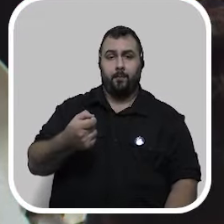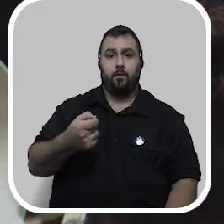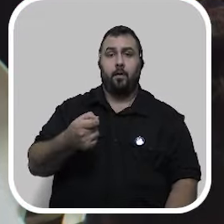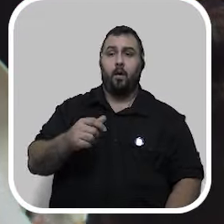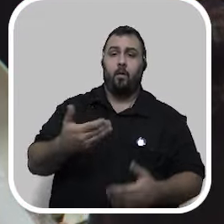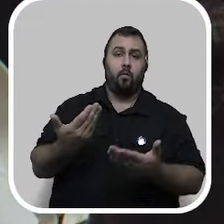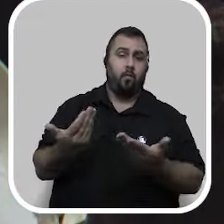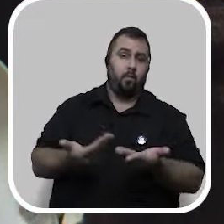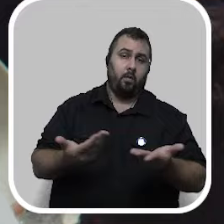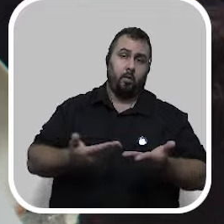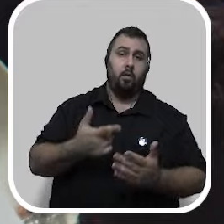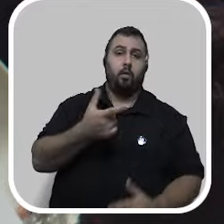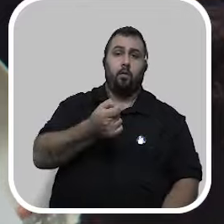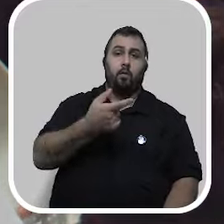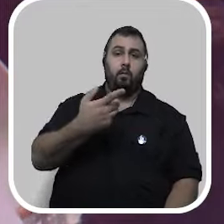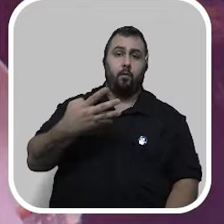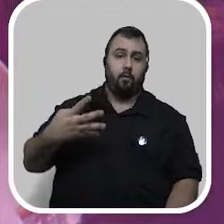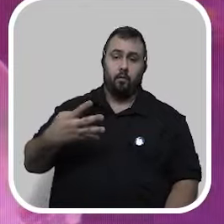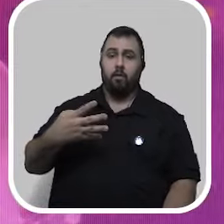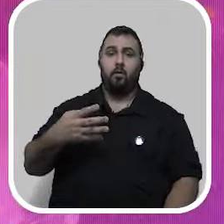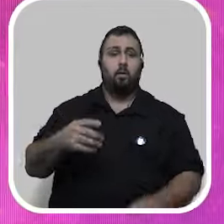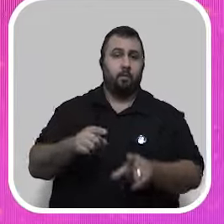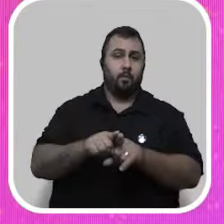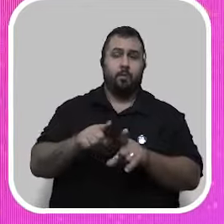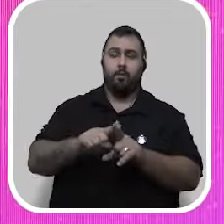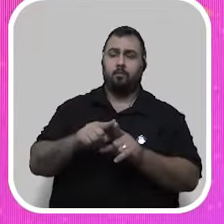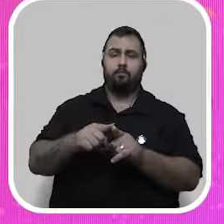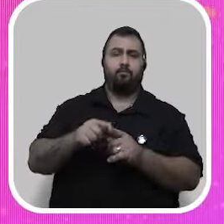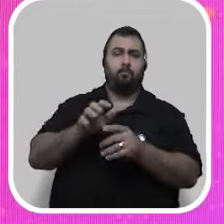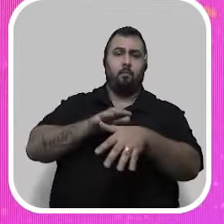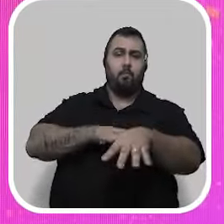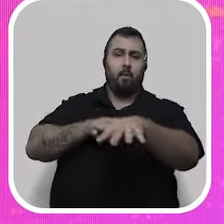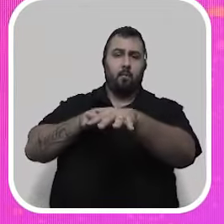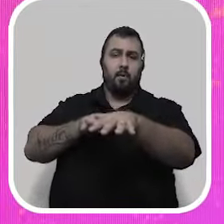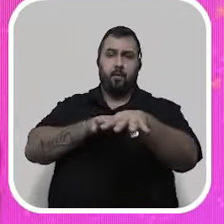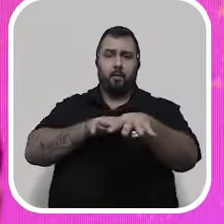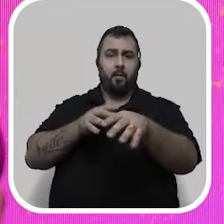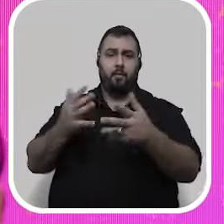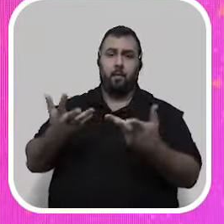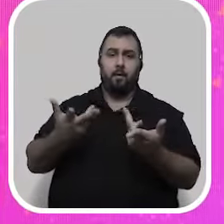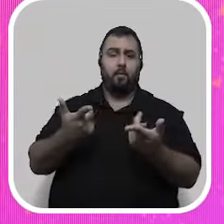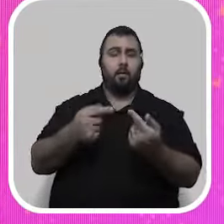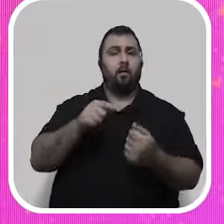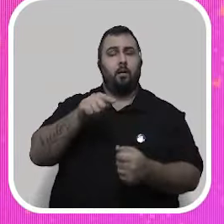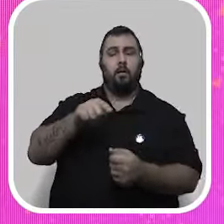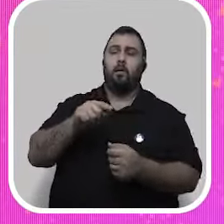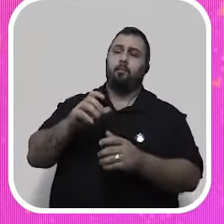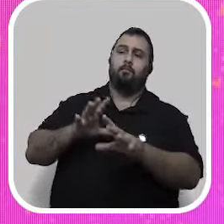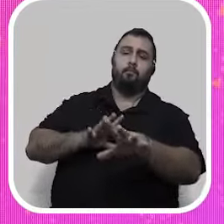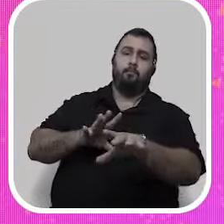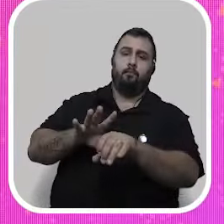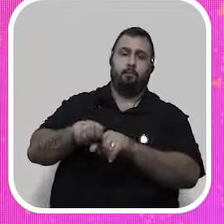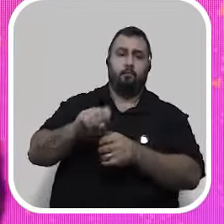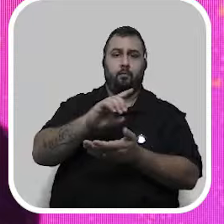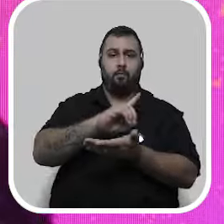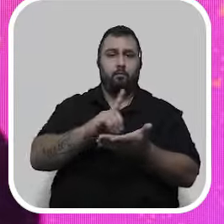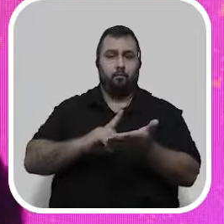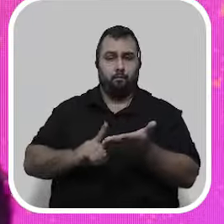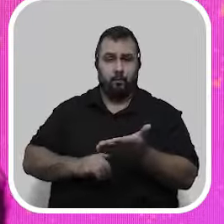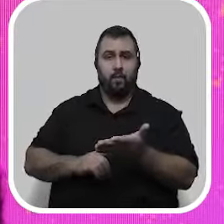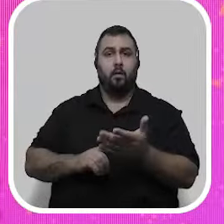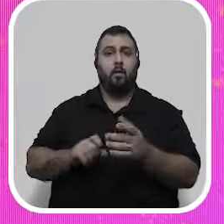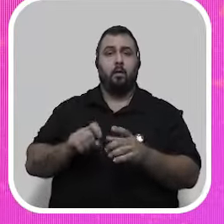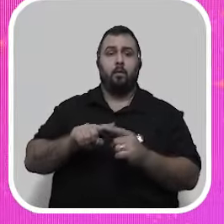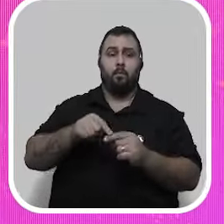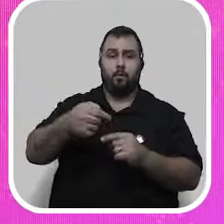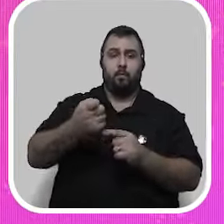2024 que fez um desfile extremamente brilhante pela Viradouro ele é formado em design gráfico com pós-graduação em carnaval e figurino além